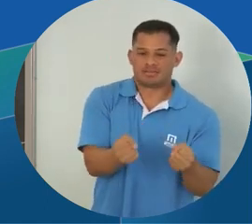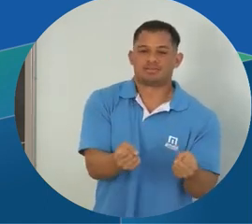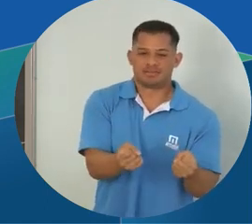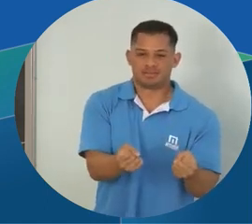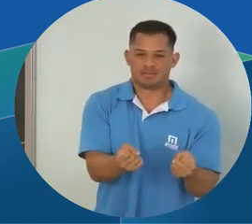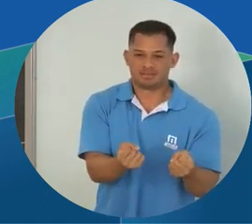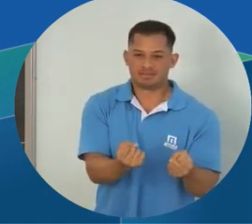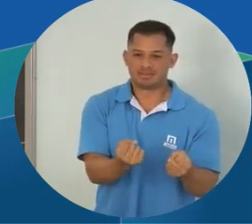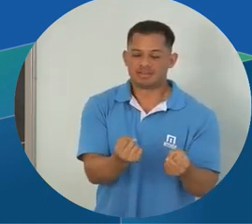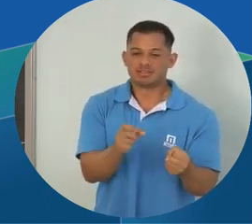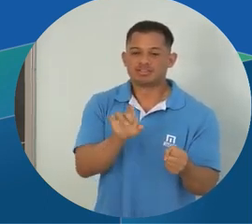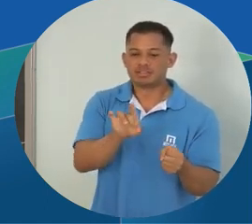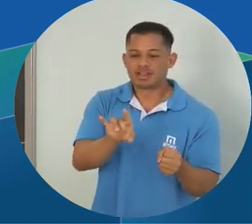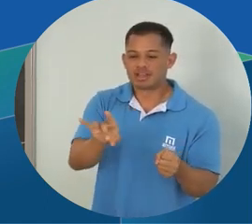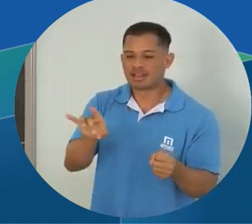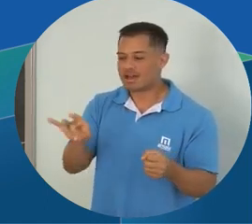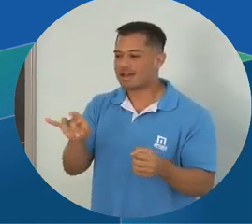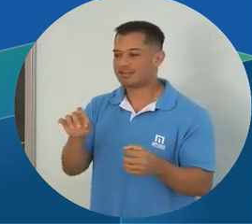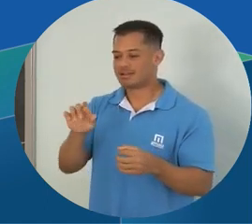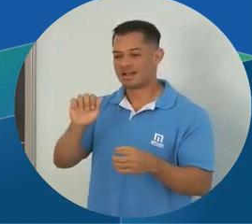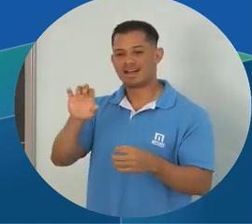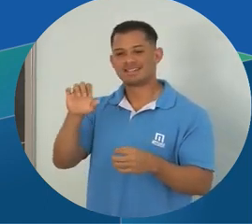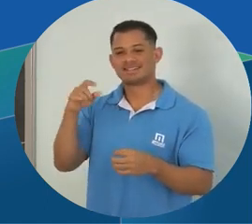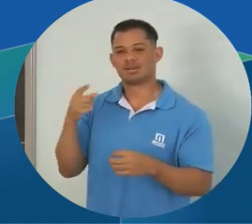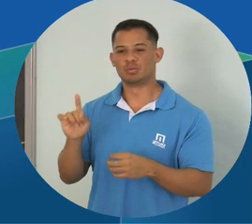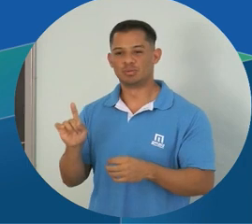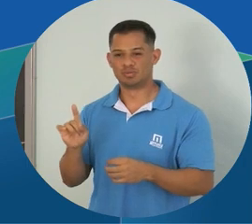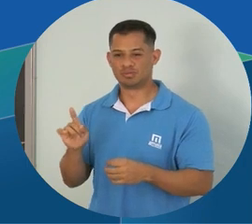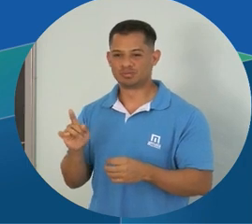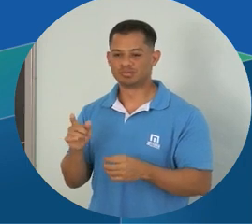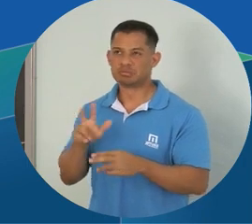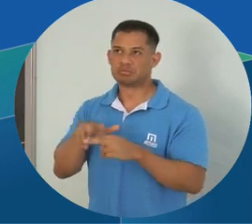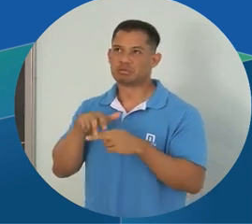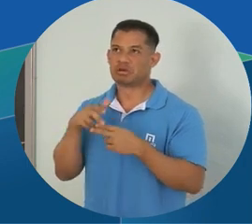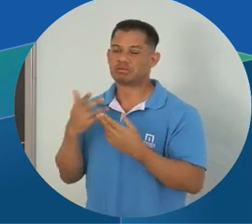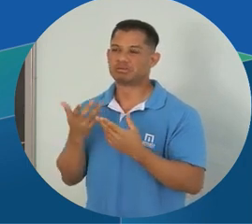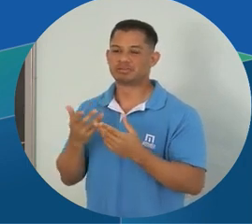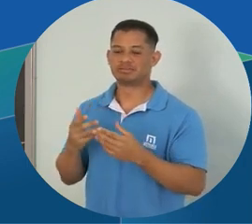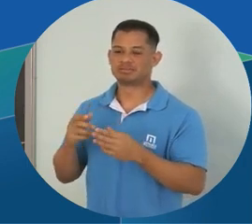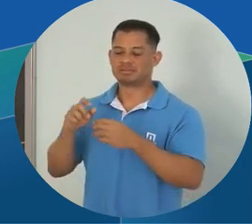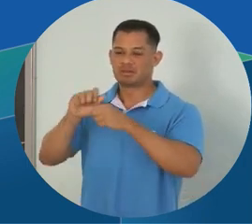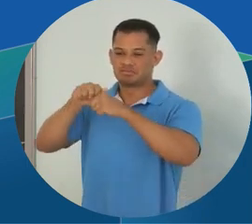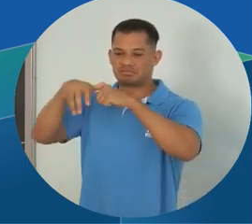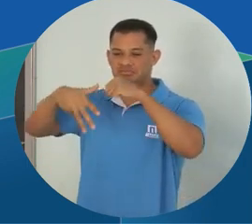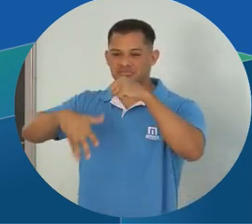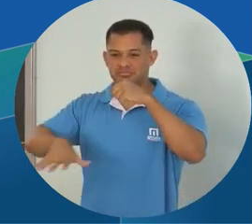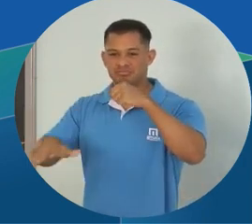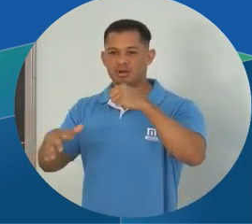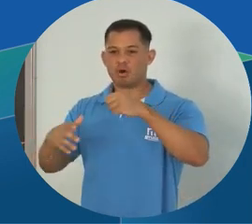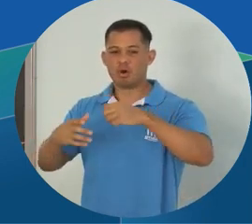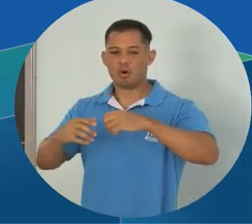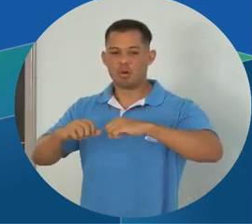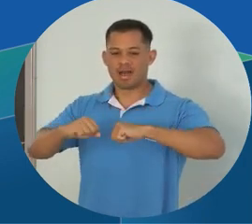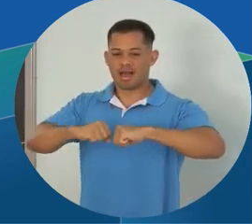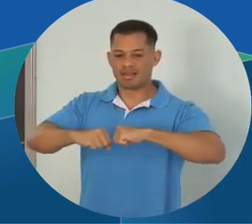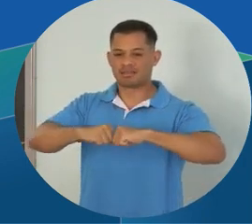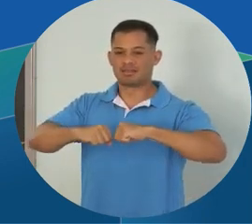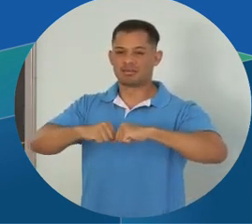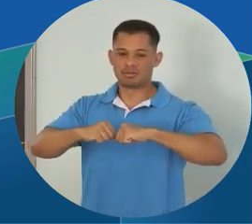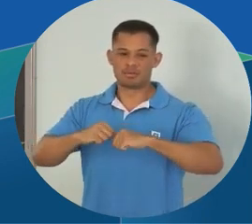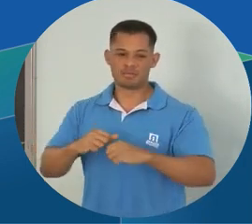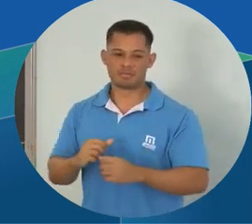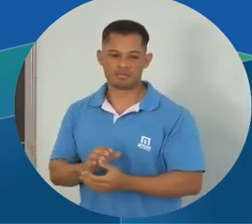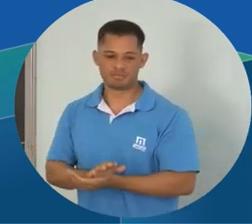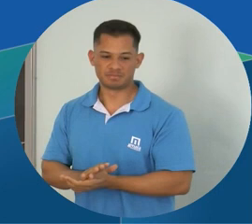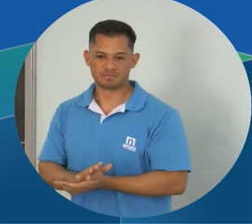de cada ação aqui, que seria causada pela coesão e pelo ângulo de atrito. Então, a gente tem